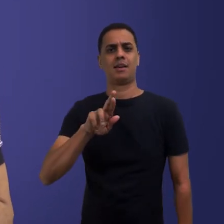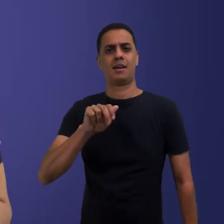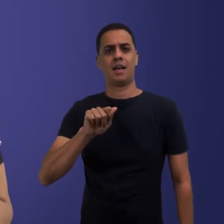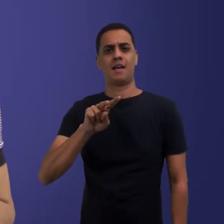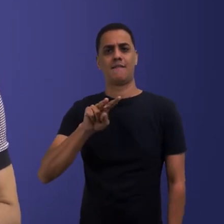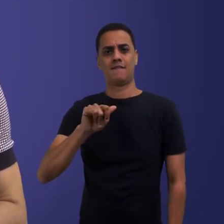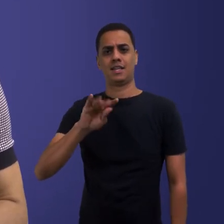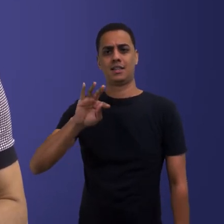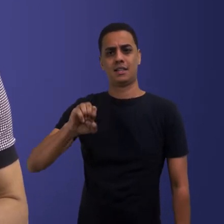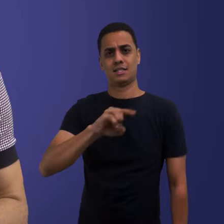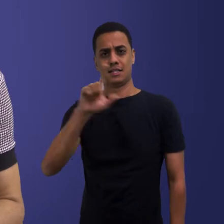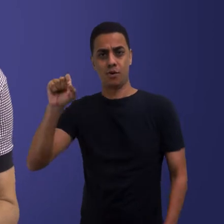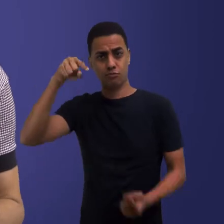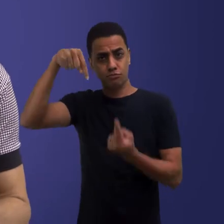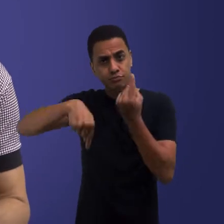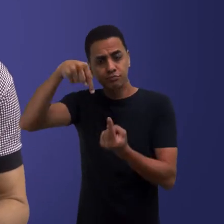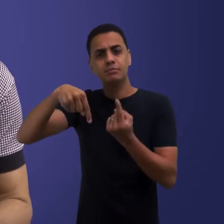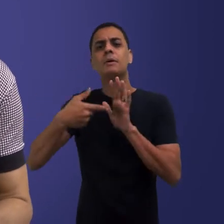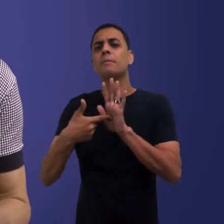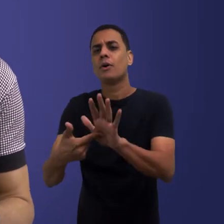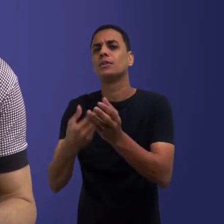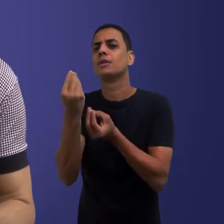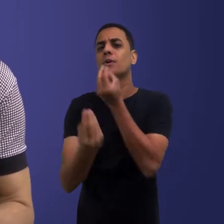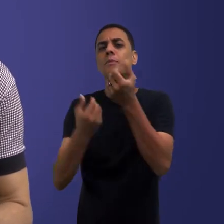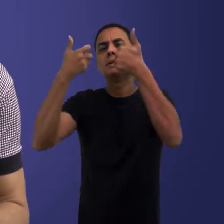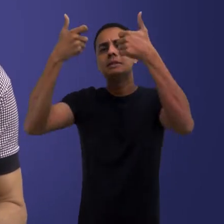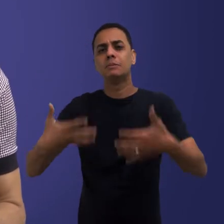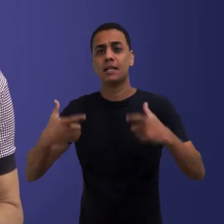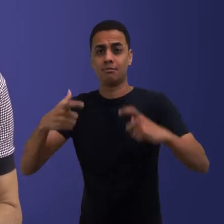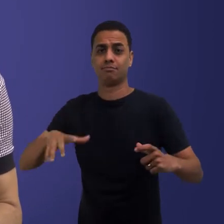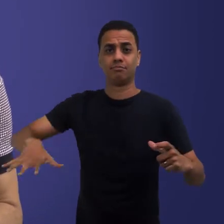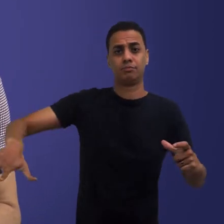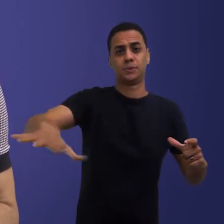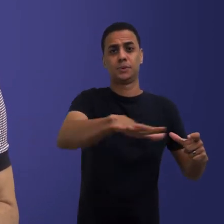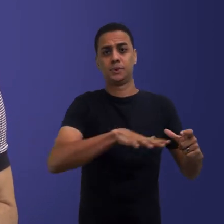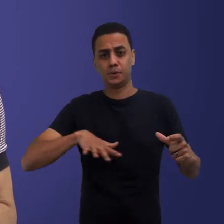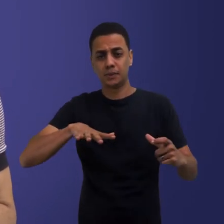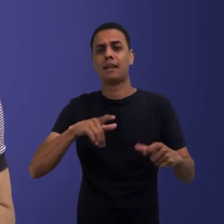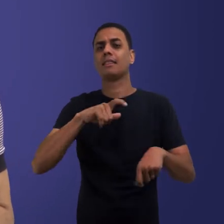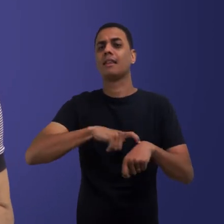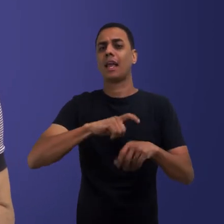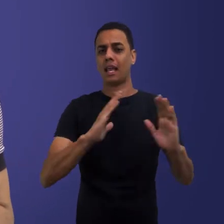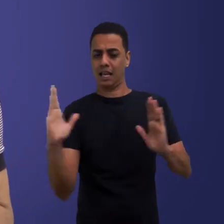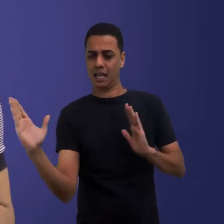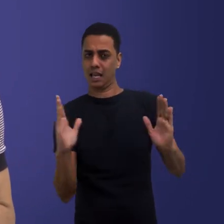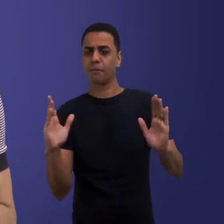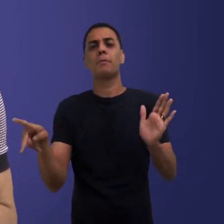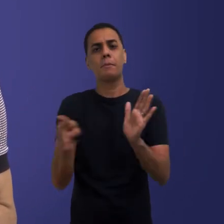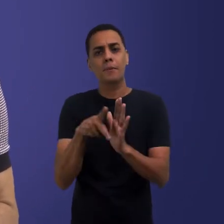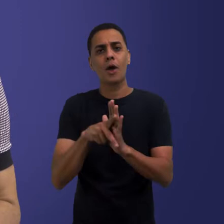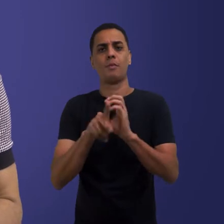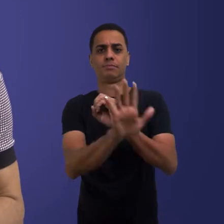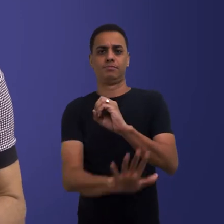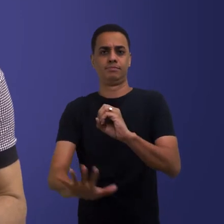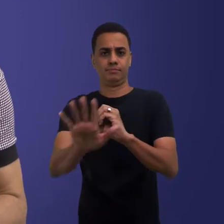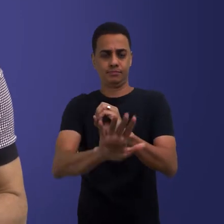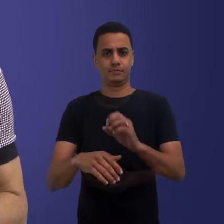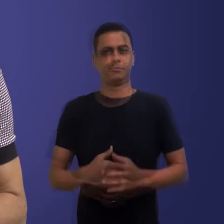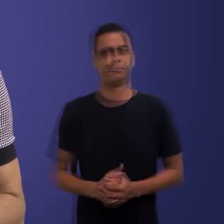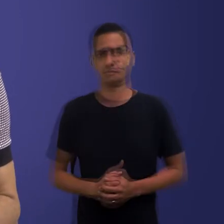gravitação são fundamentais para estabelecer e descrever o tecido cósmico, o espaço-tempo do